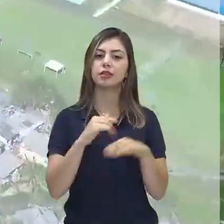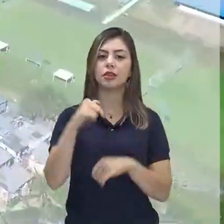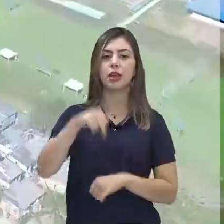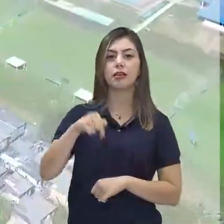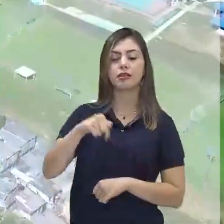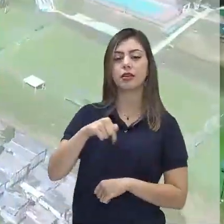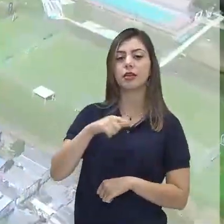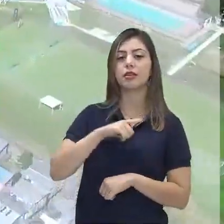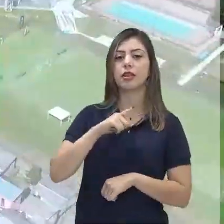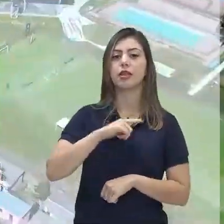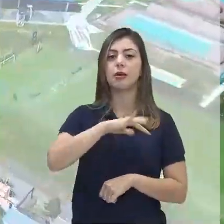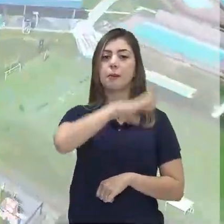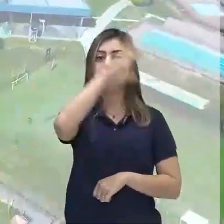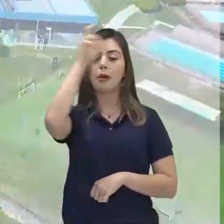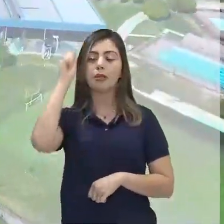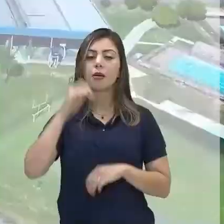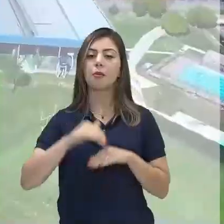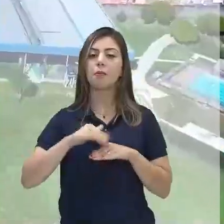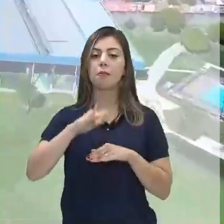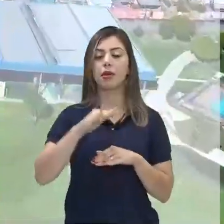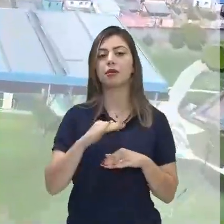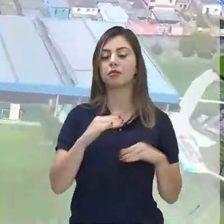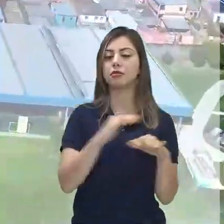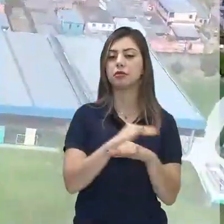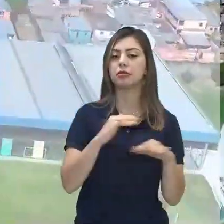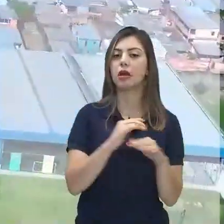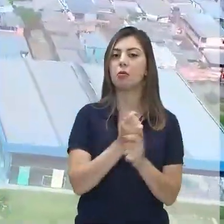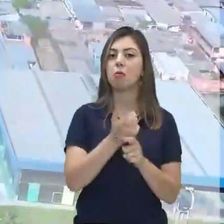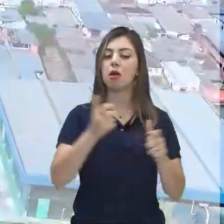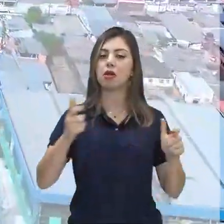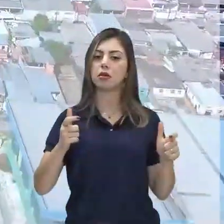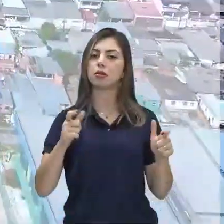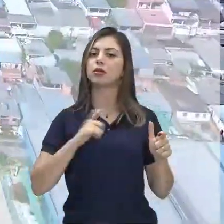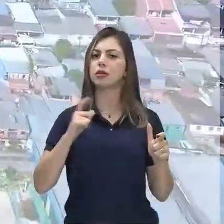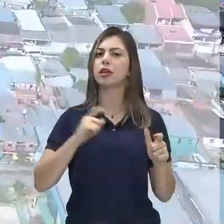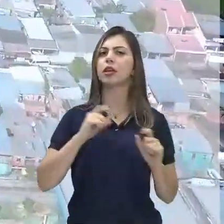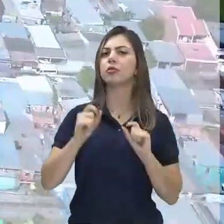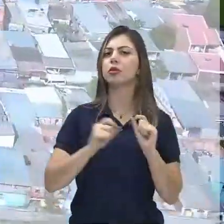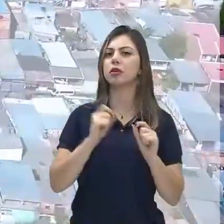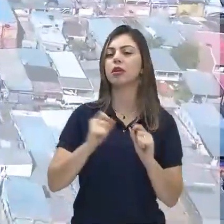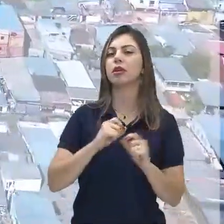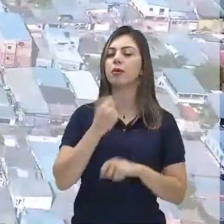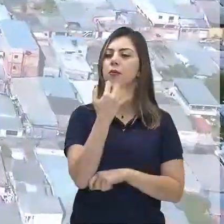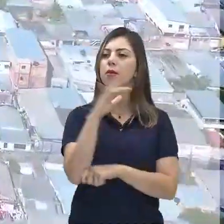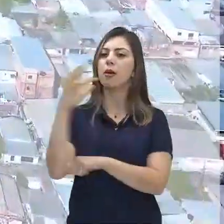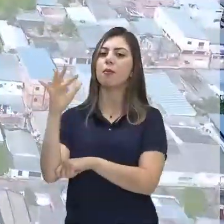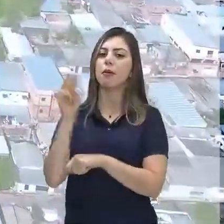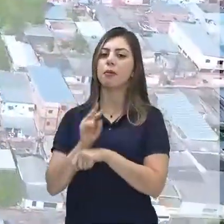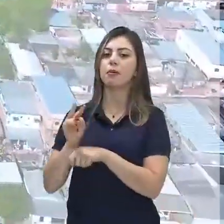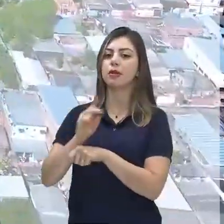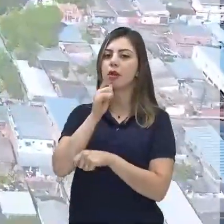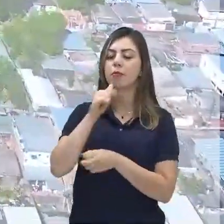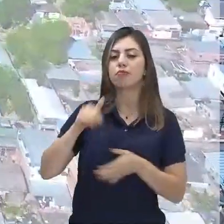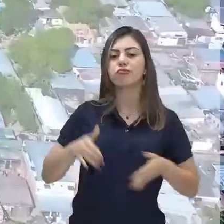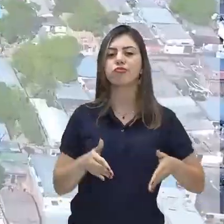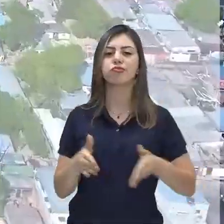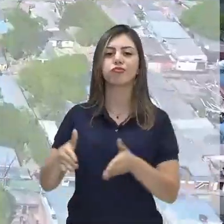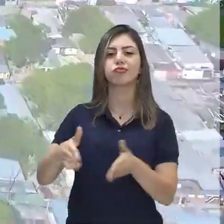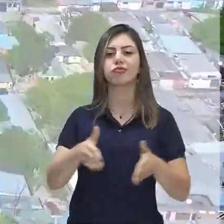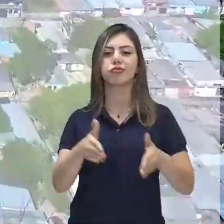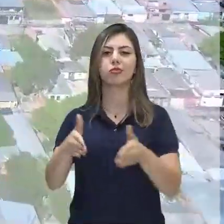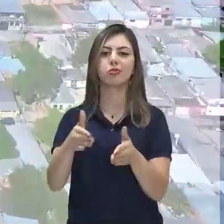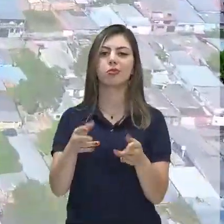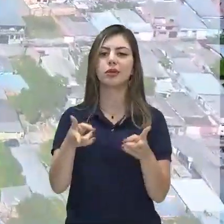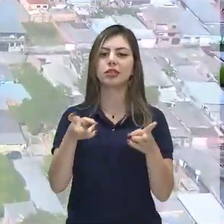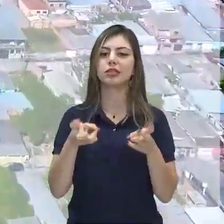maiores cidades da Amazônia, abriga essa iniciativa de proteção ambiental, que é o Corredor Ecológico Urbano do Igarapé do Mindu. Então,